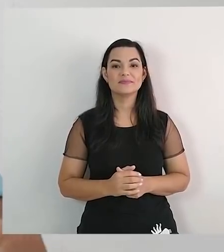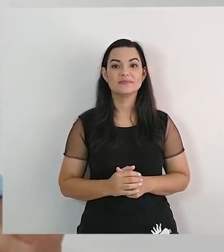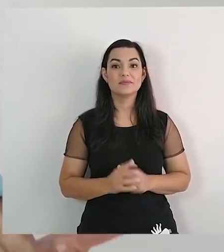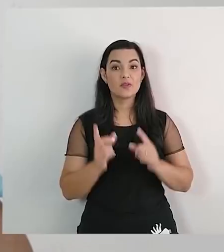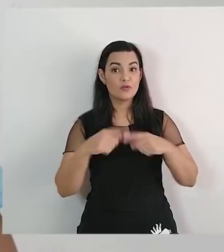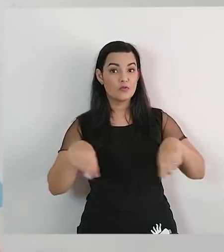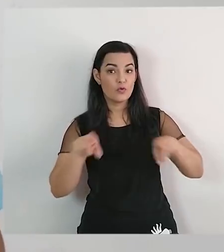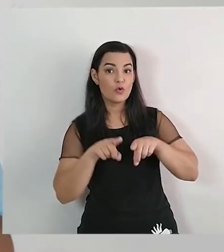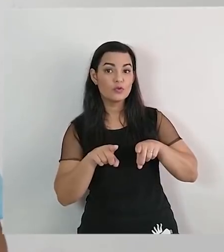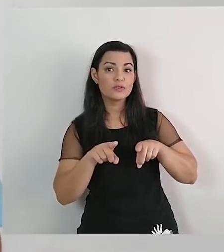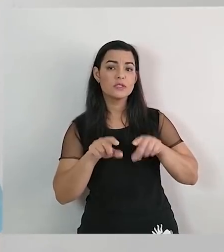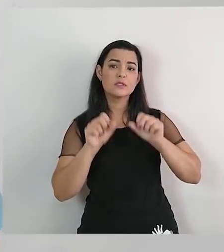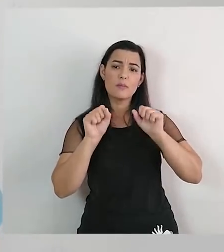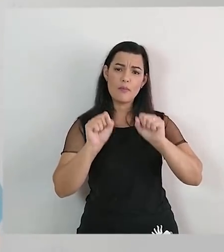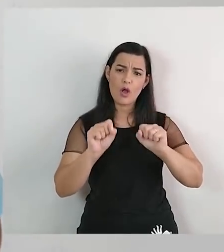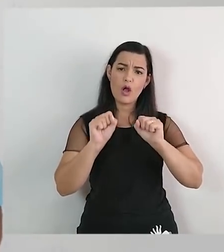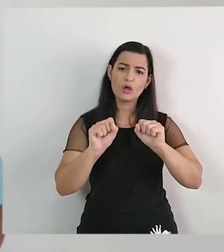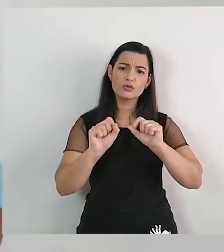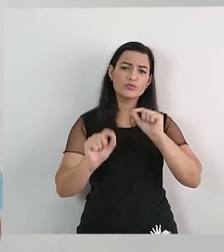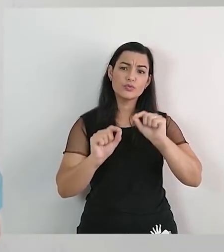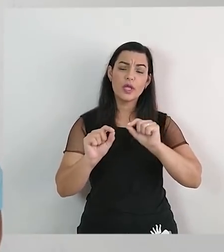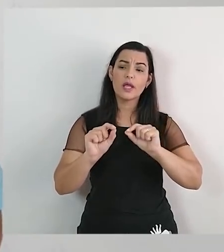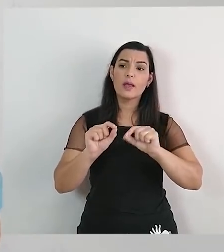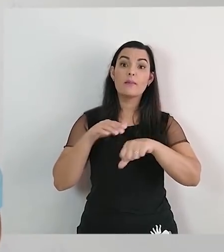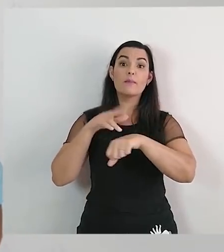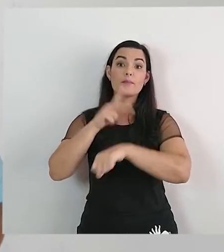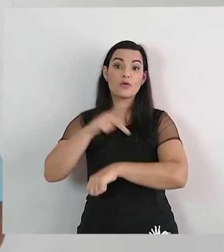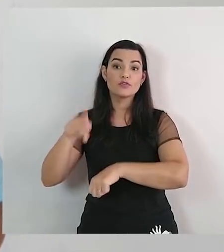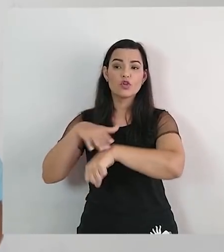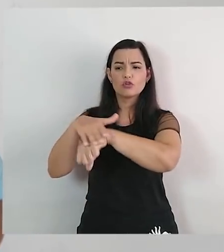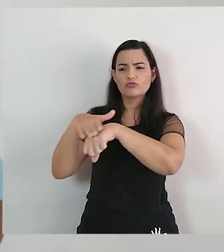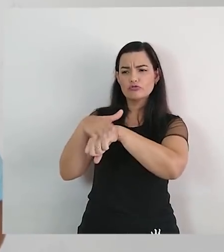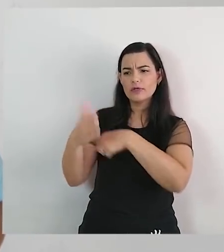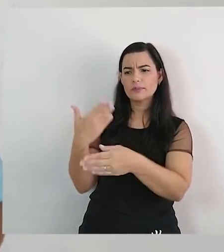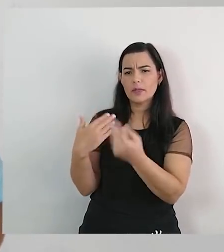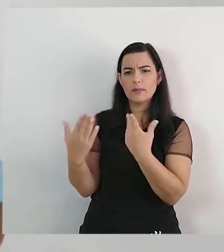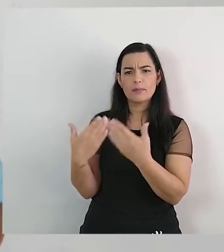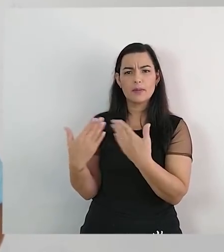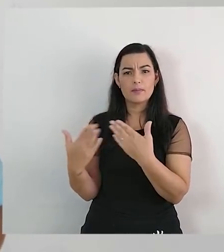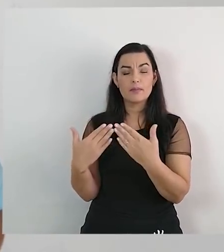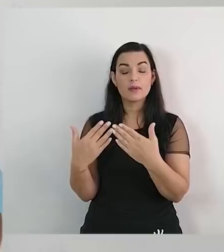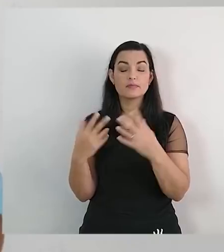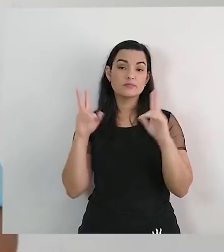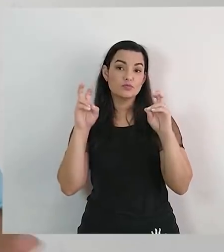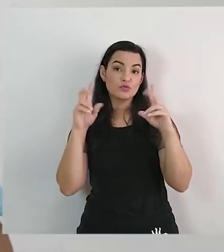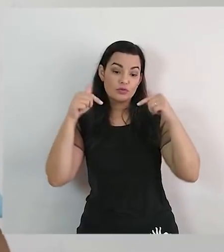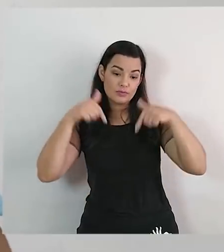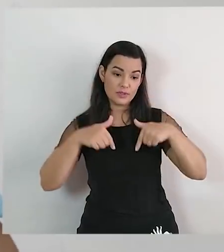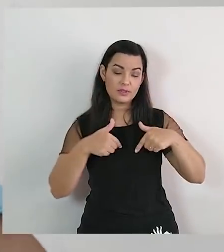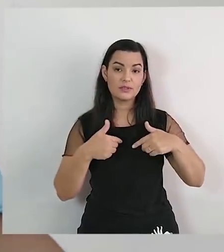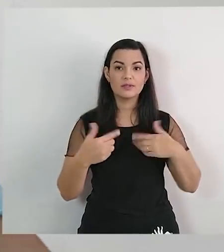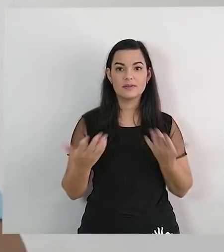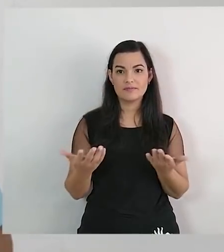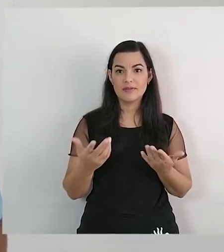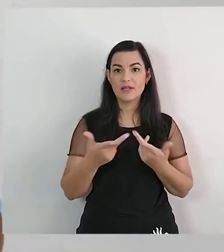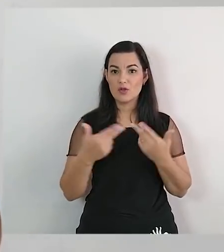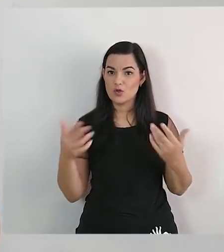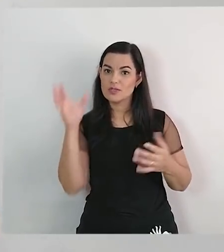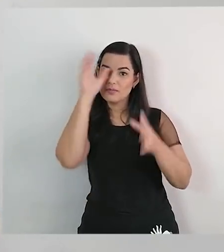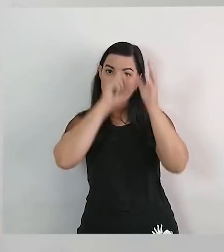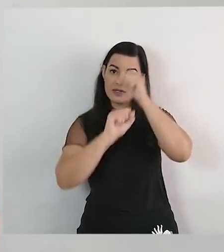Vocês podem trocar ideias com os professores de vocês sobre tudo que nós conversamos aqui. E os professores